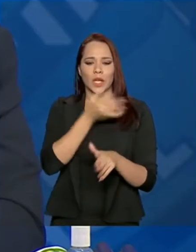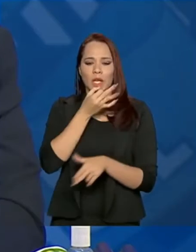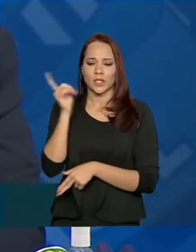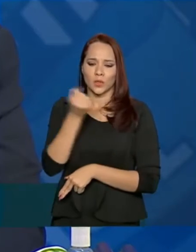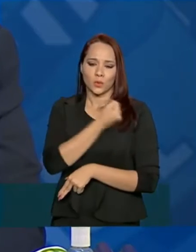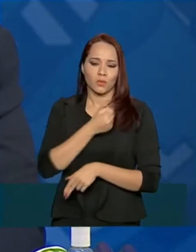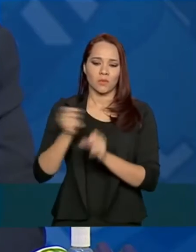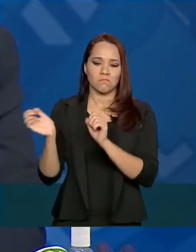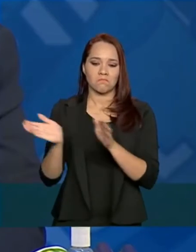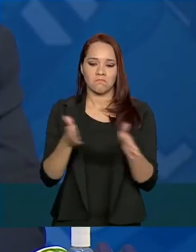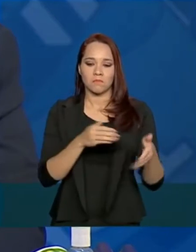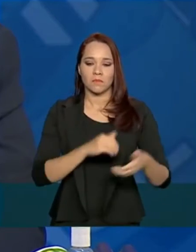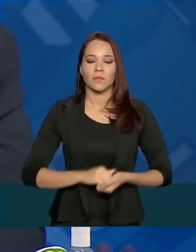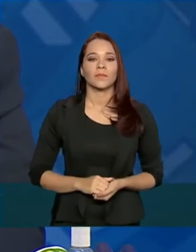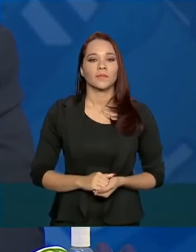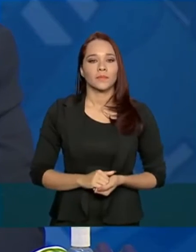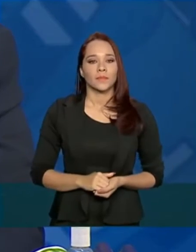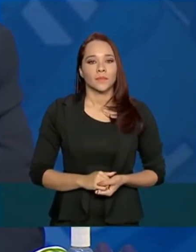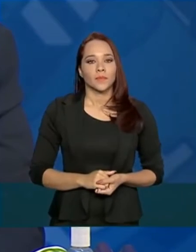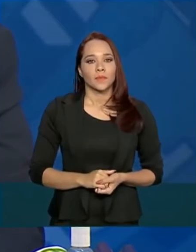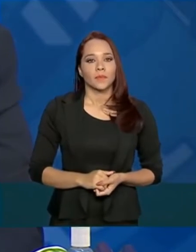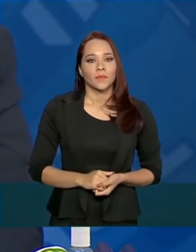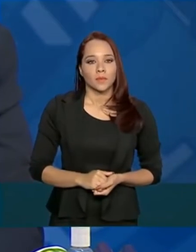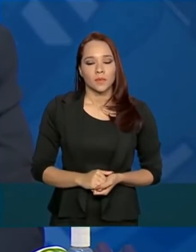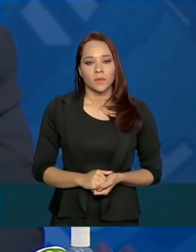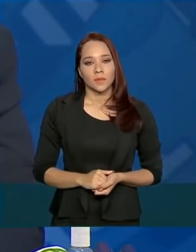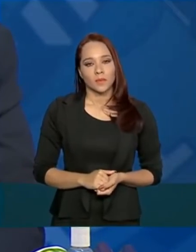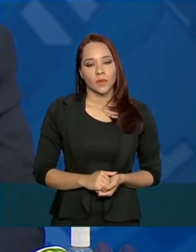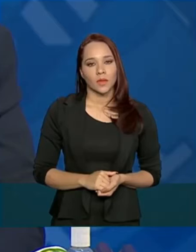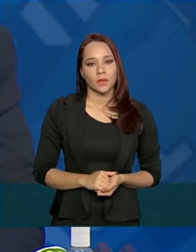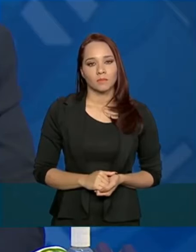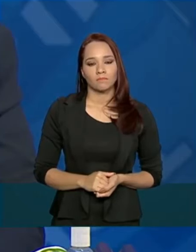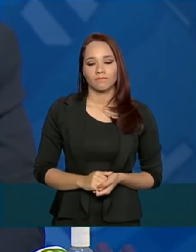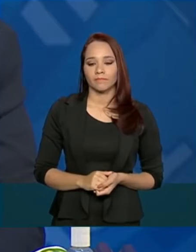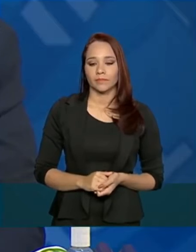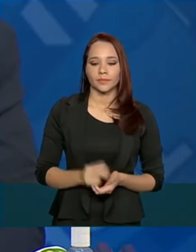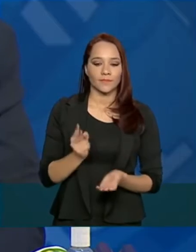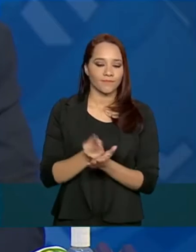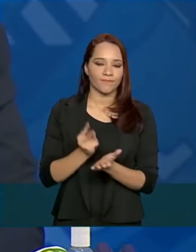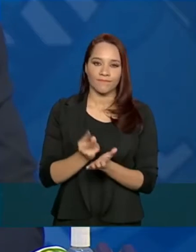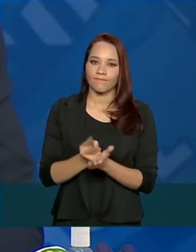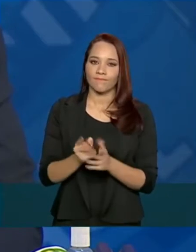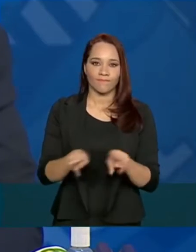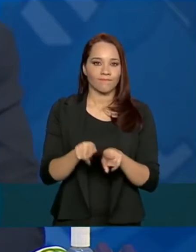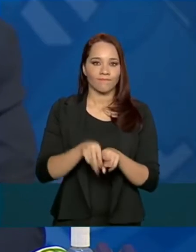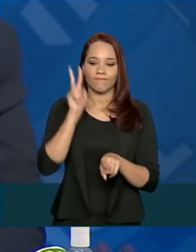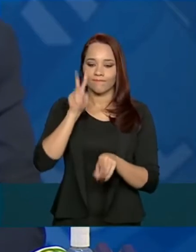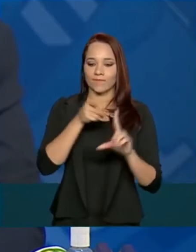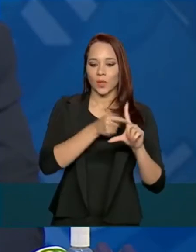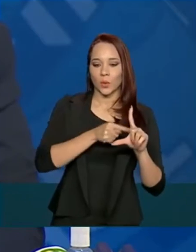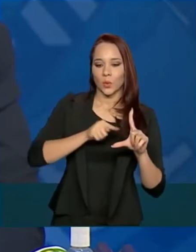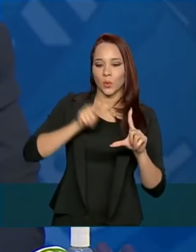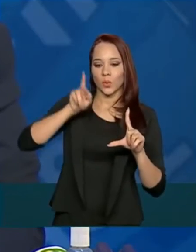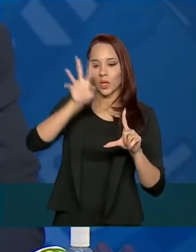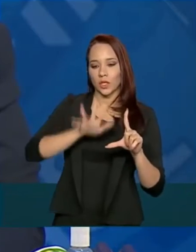pode ir passando. Próximo. A mesma coisa a gente verifica com relação à curva da